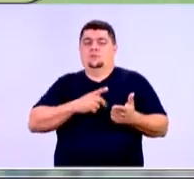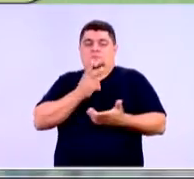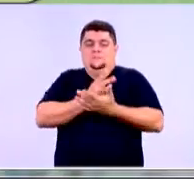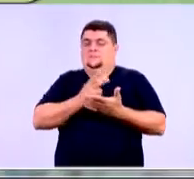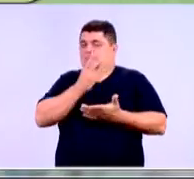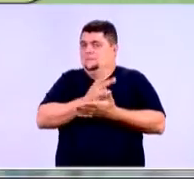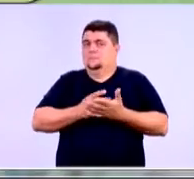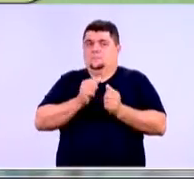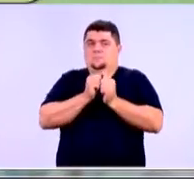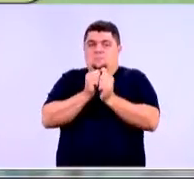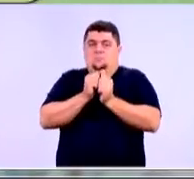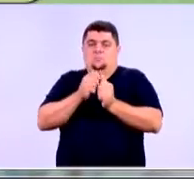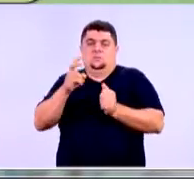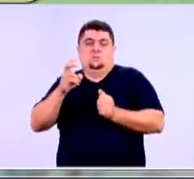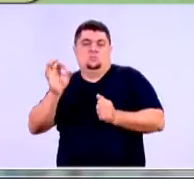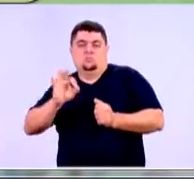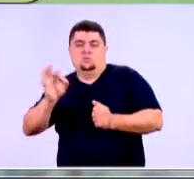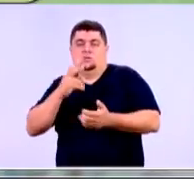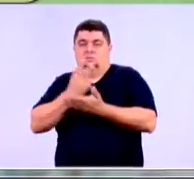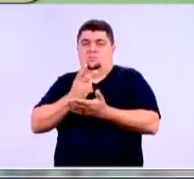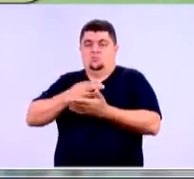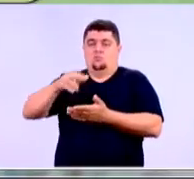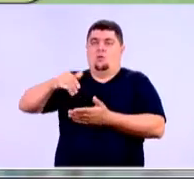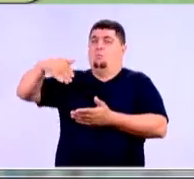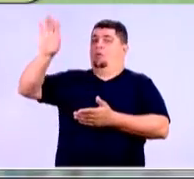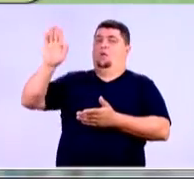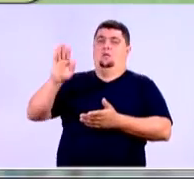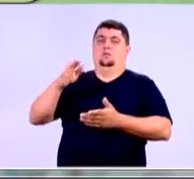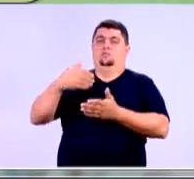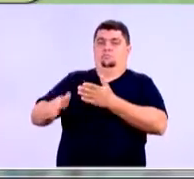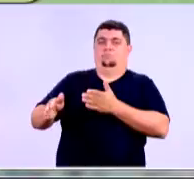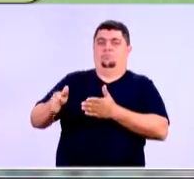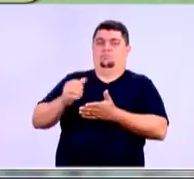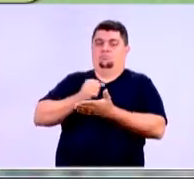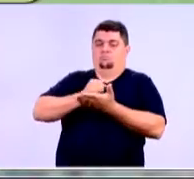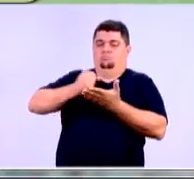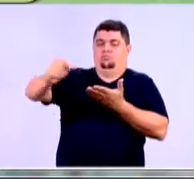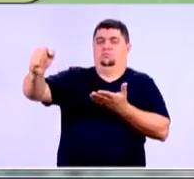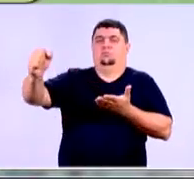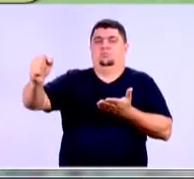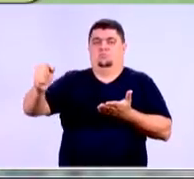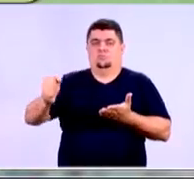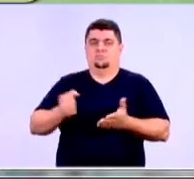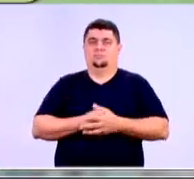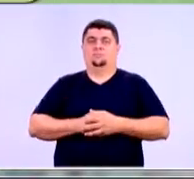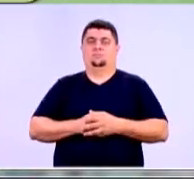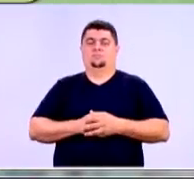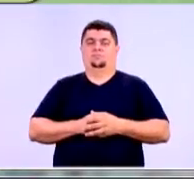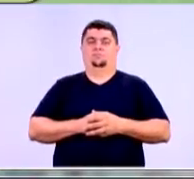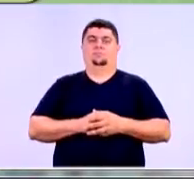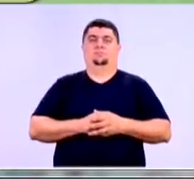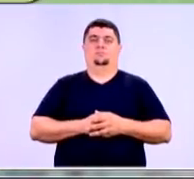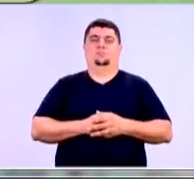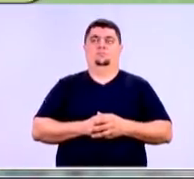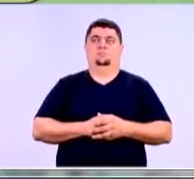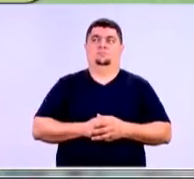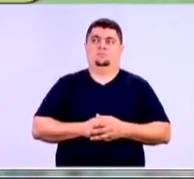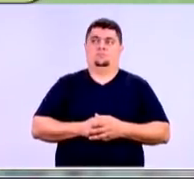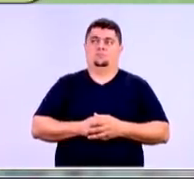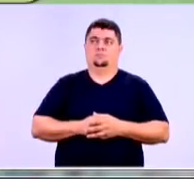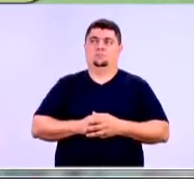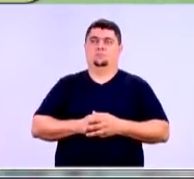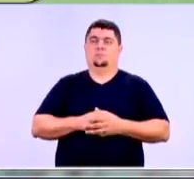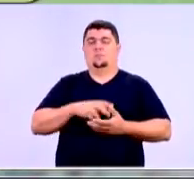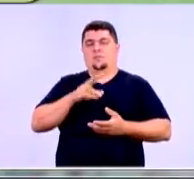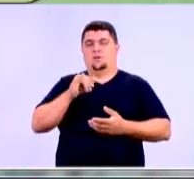permanecer dentro de uma estrutura de risco que eu estou disposta a conseguir lidar? Isso aí nós